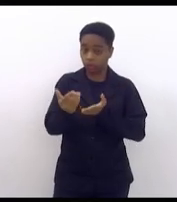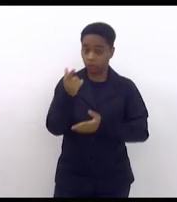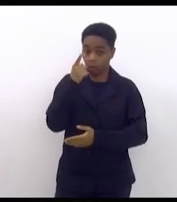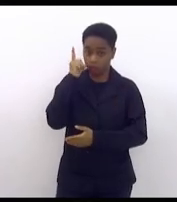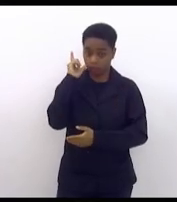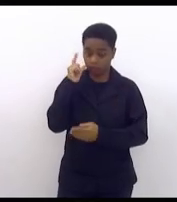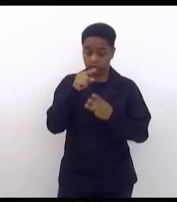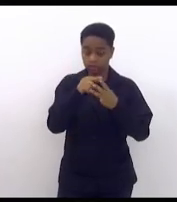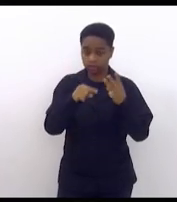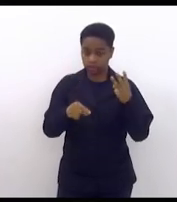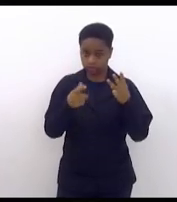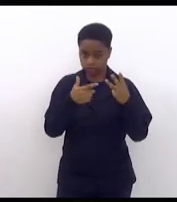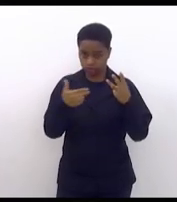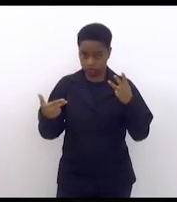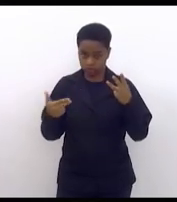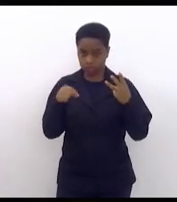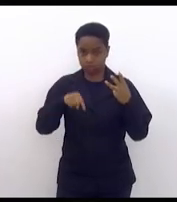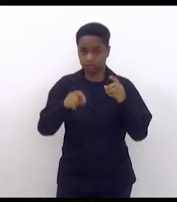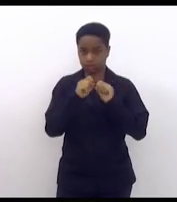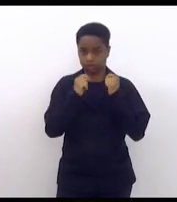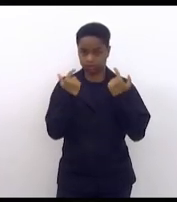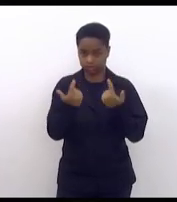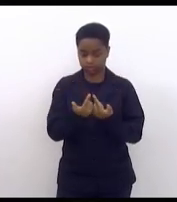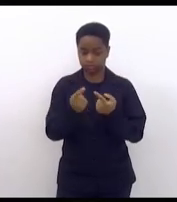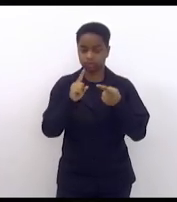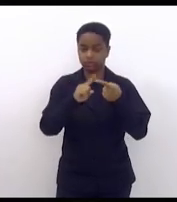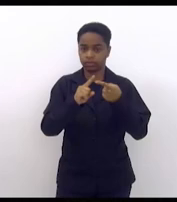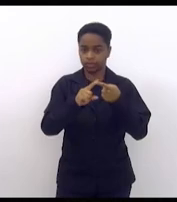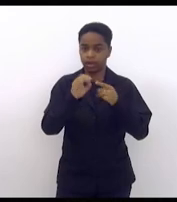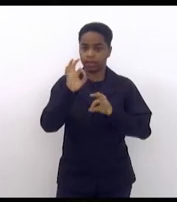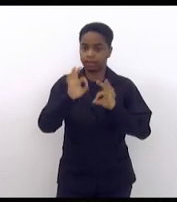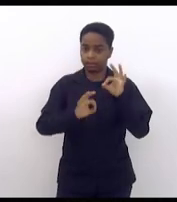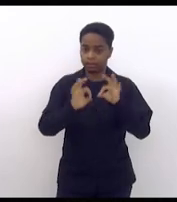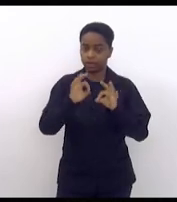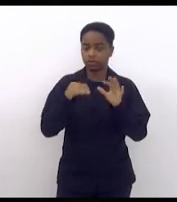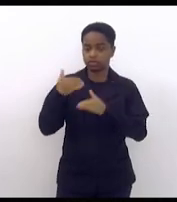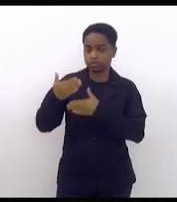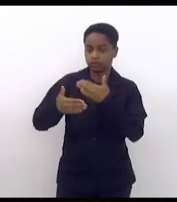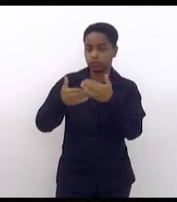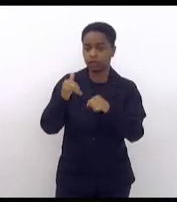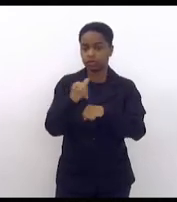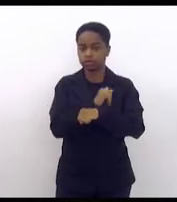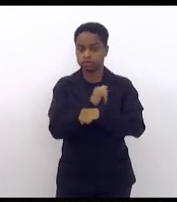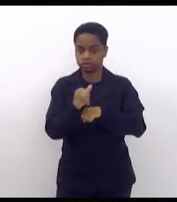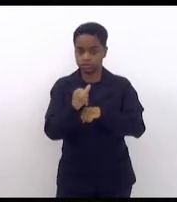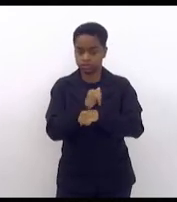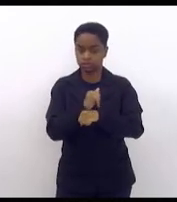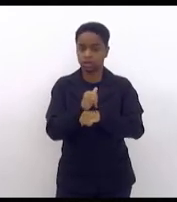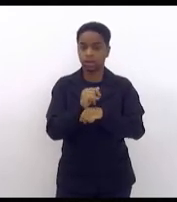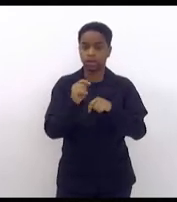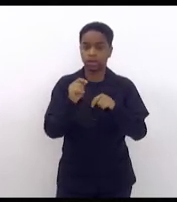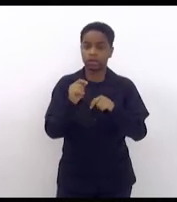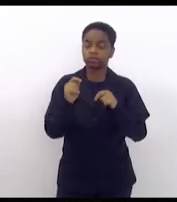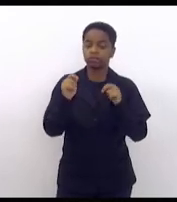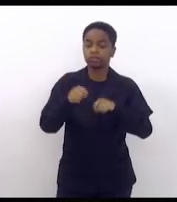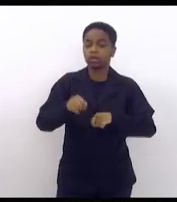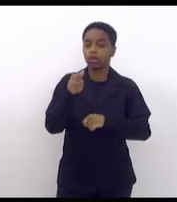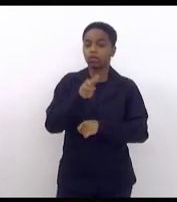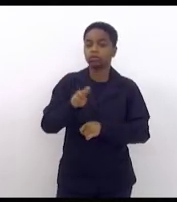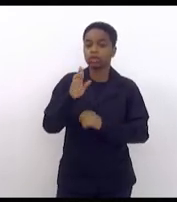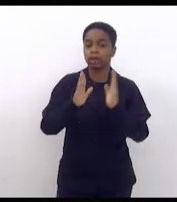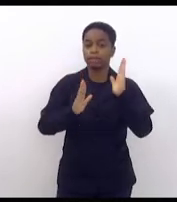três coisas aqui na Alerj. O plano de desenvolvimento estratégico que serve para os próximos